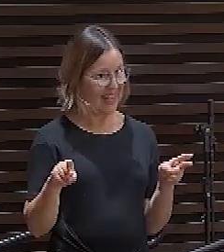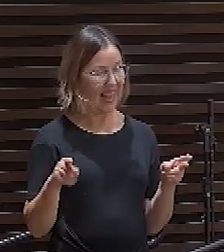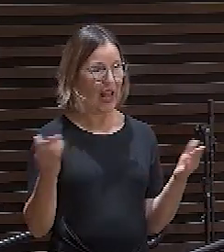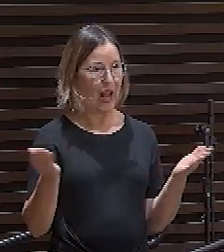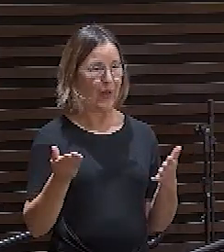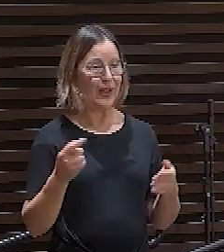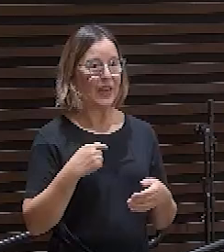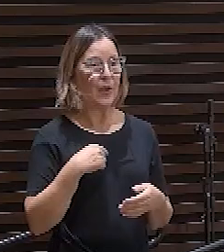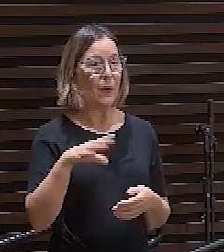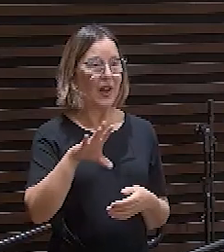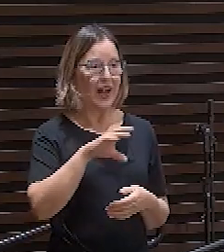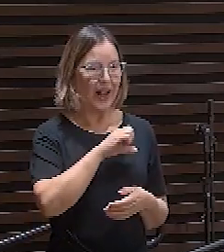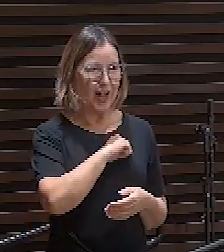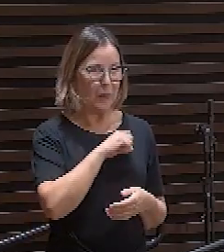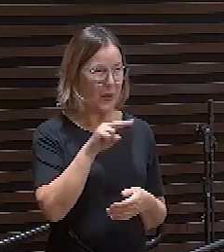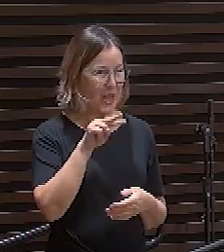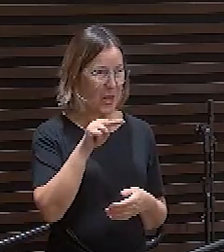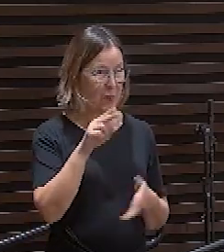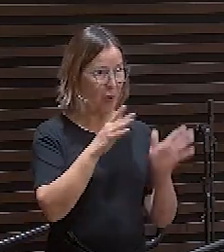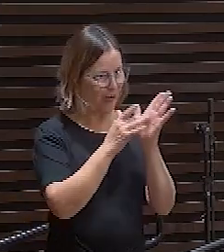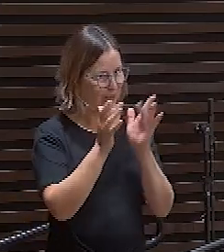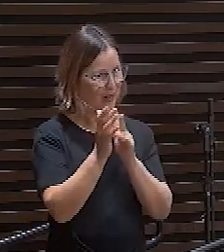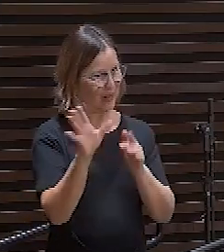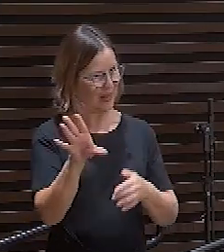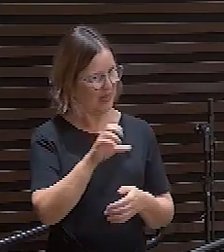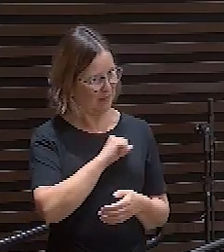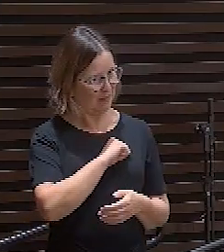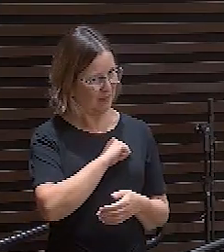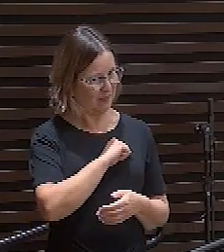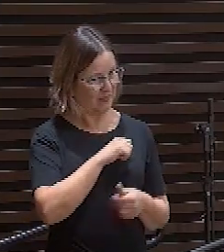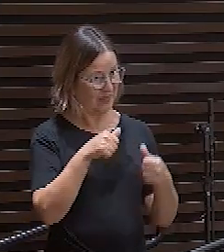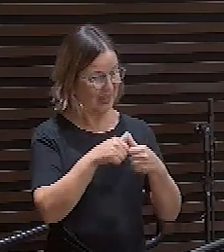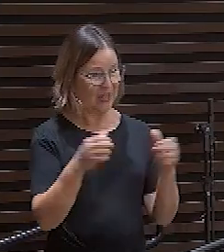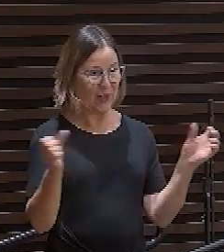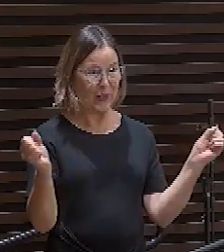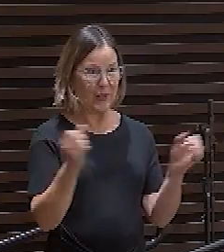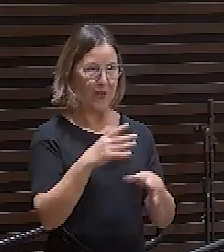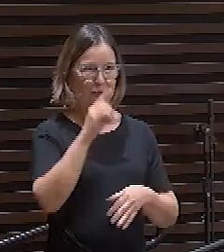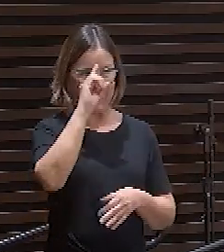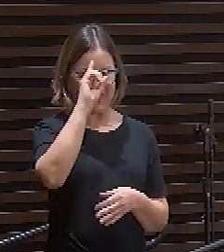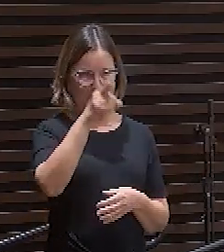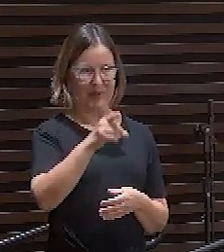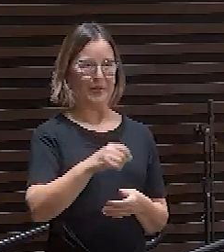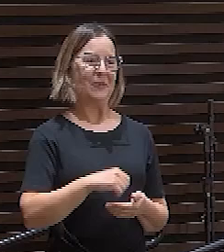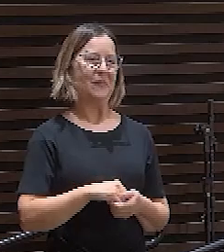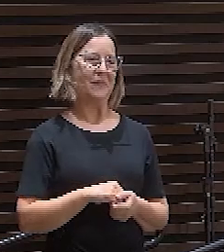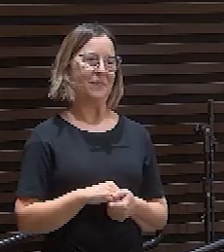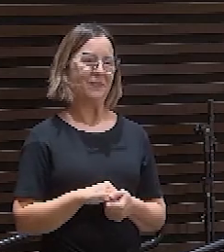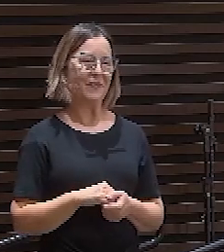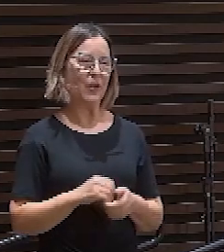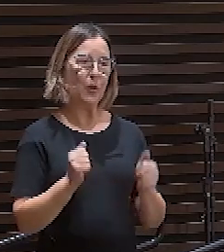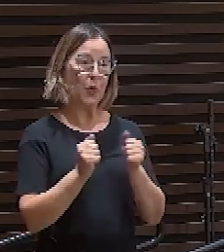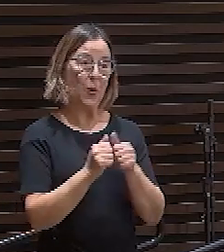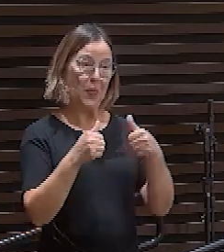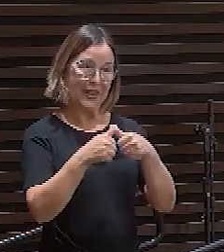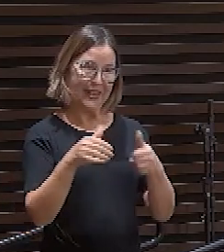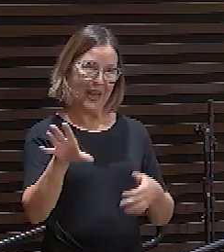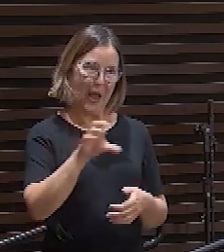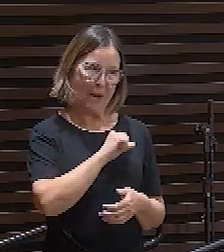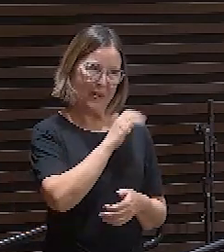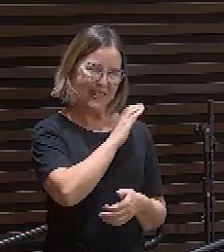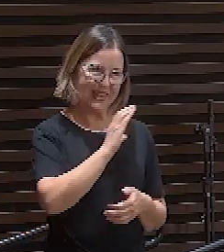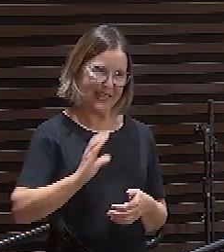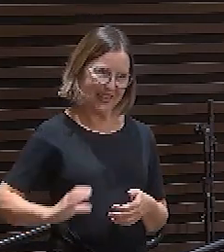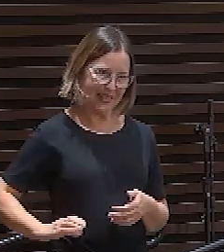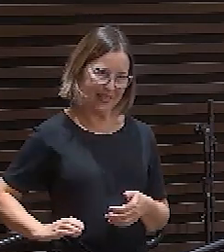tenho que amar com o amor de Cristo. Esse é o novo mandamento que ele nos deixou. E é com esse amor de Cristo que